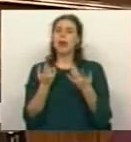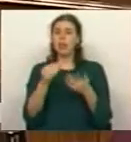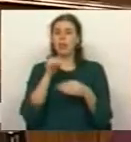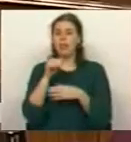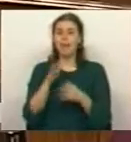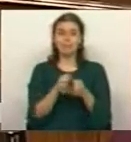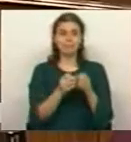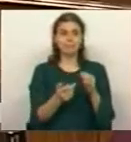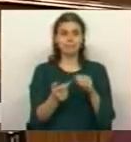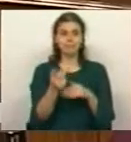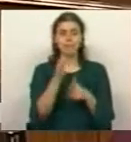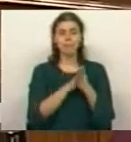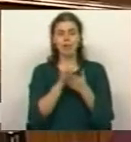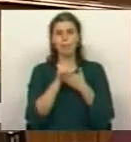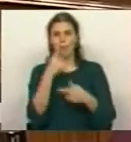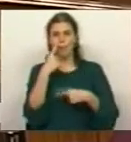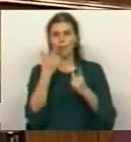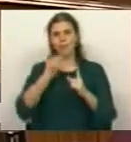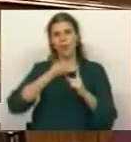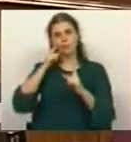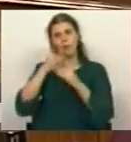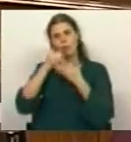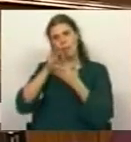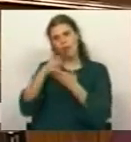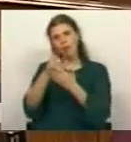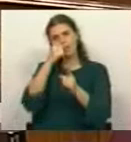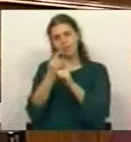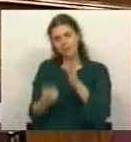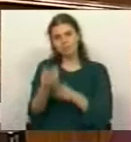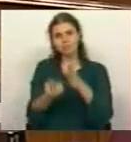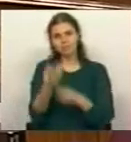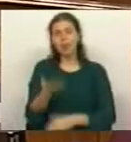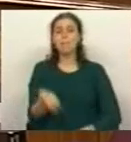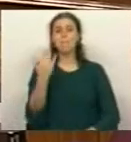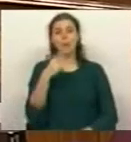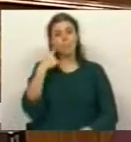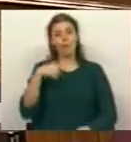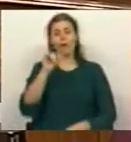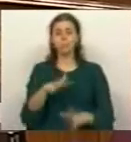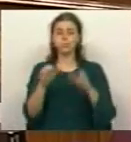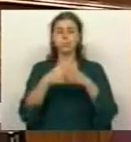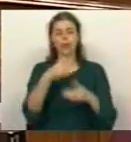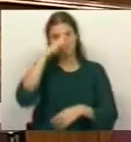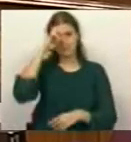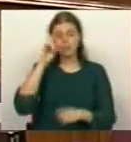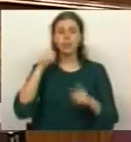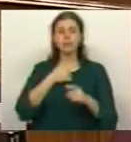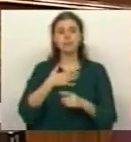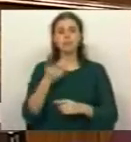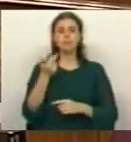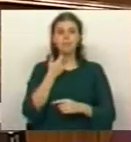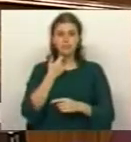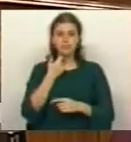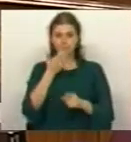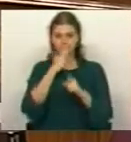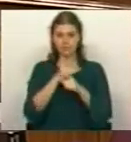banca, através de apoios públicos que deveriam servir para apoiar a atividade produtiva, mas representam ainda um conjunto de dificuldades para as pequenas empresas, como